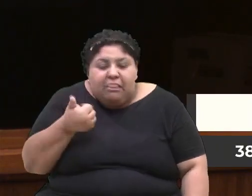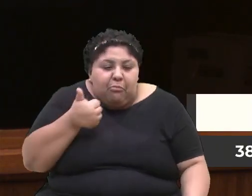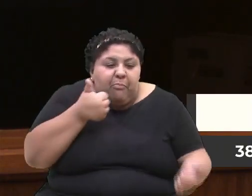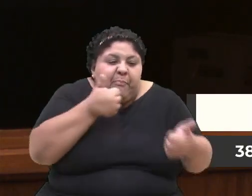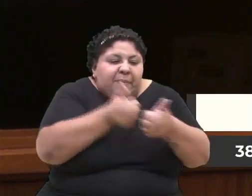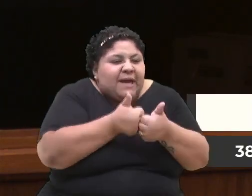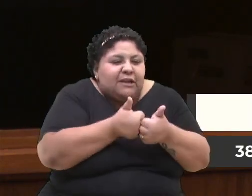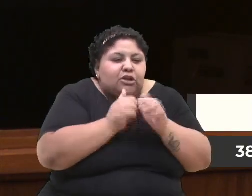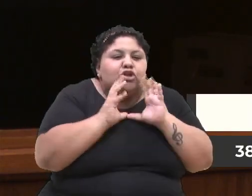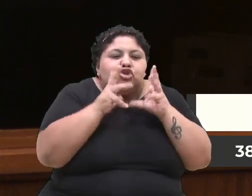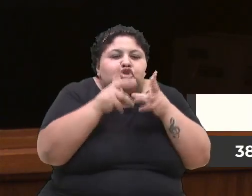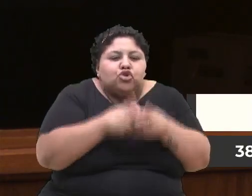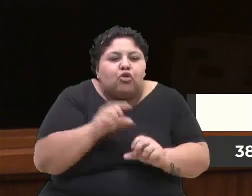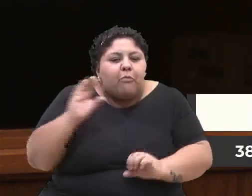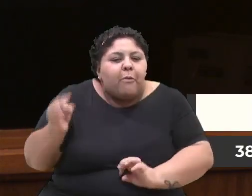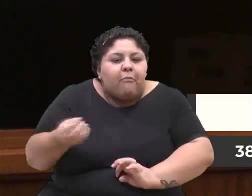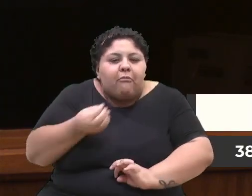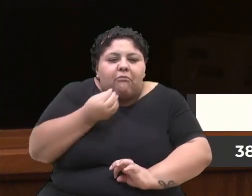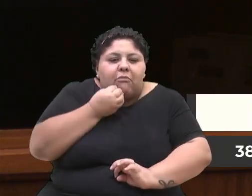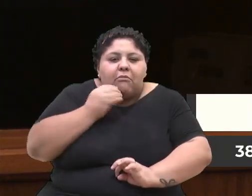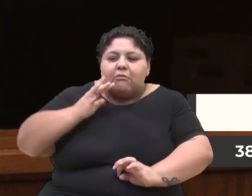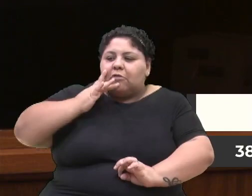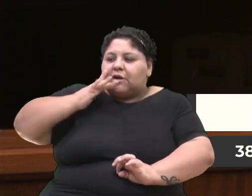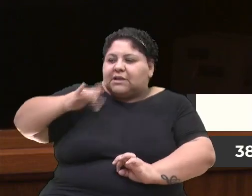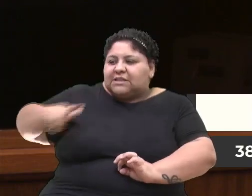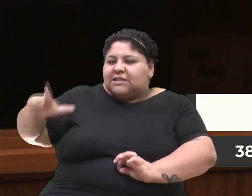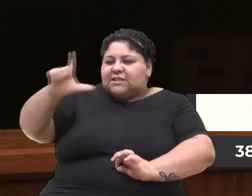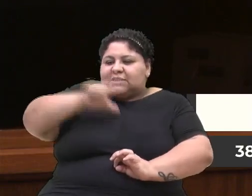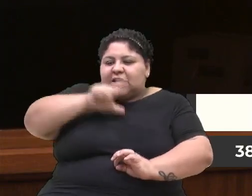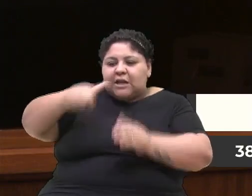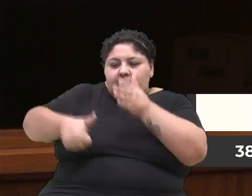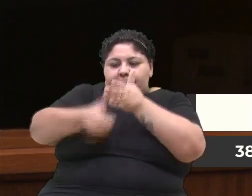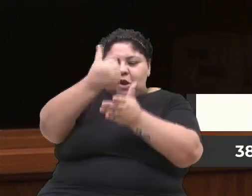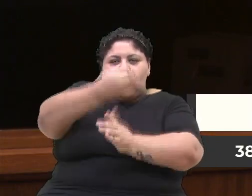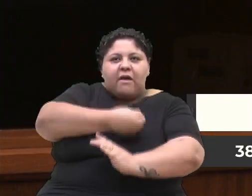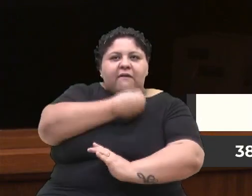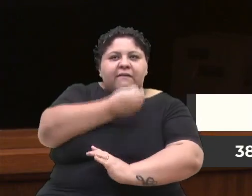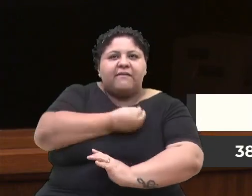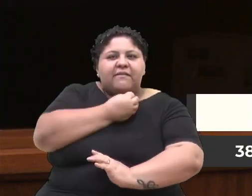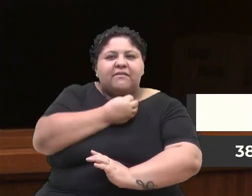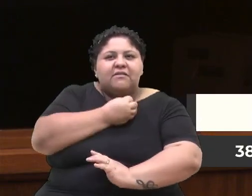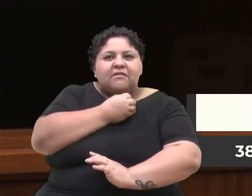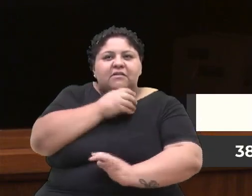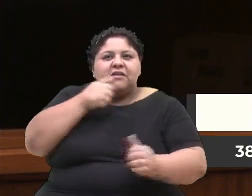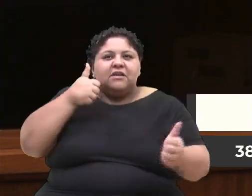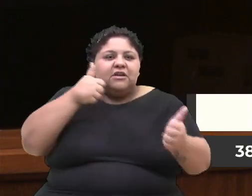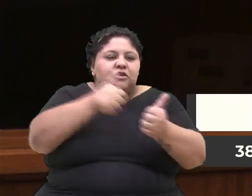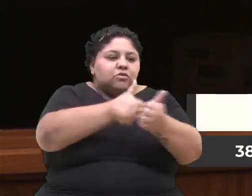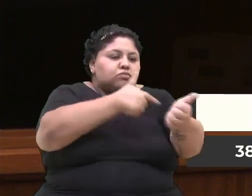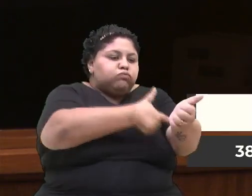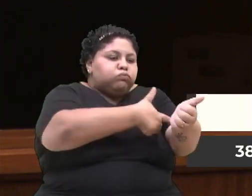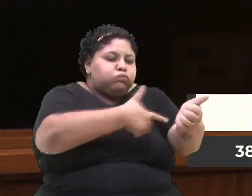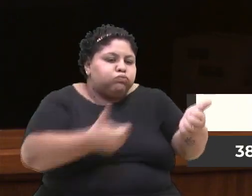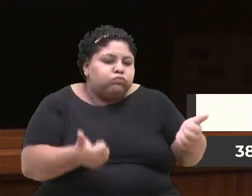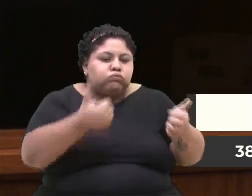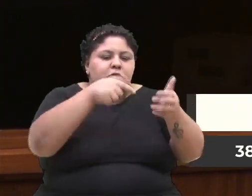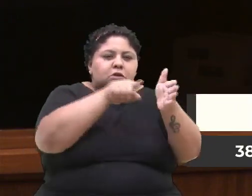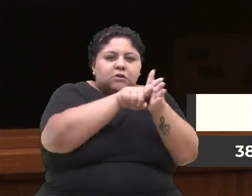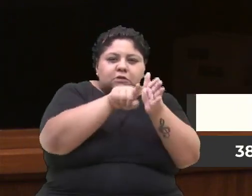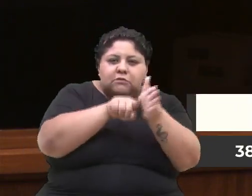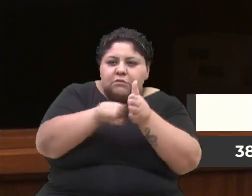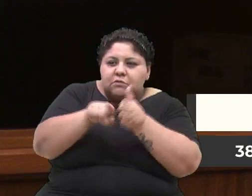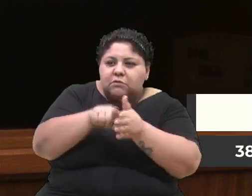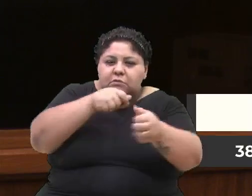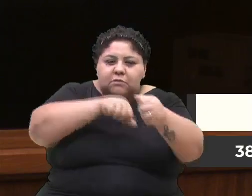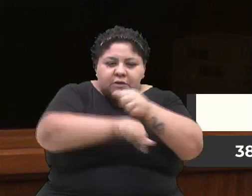uma possibilidade que essa criança vai ter de melhorar a sua vida. É através de exames, de pesquisa, de